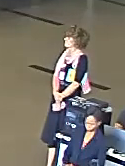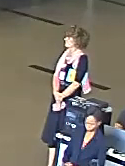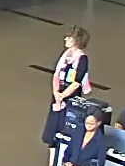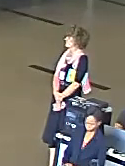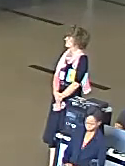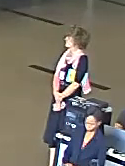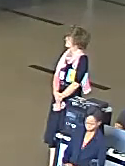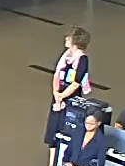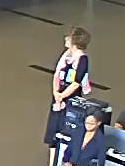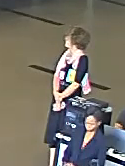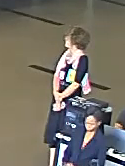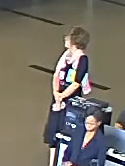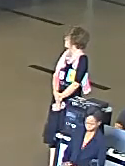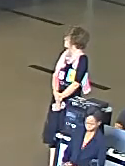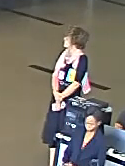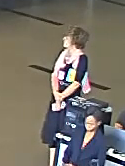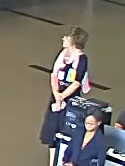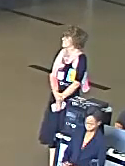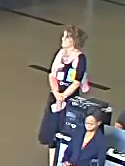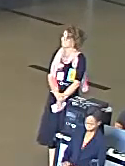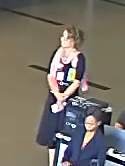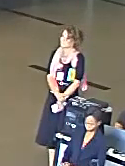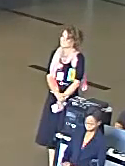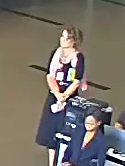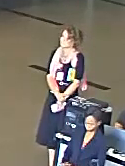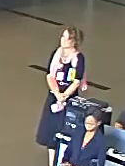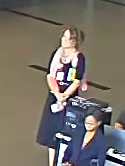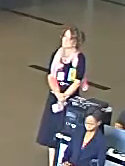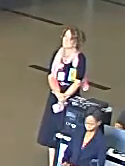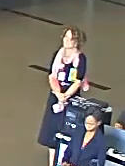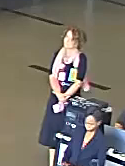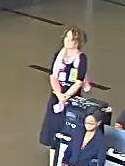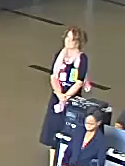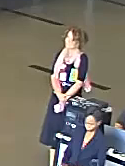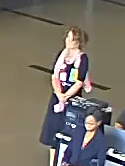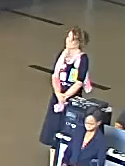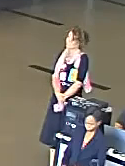fiscalização ela realizar